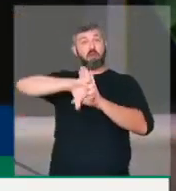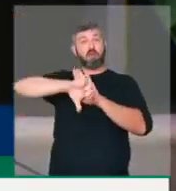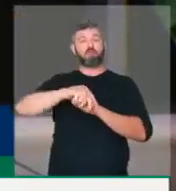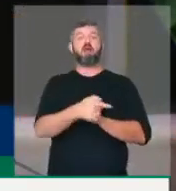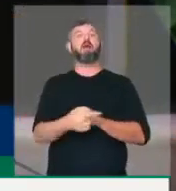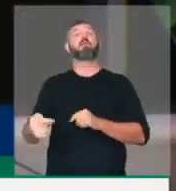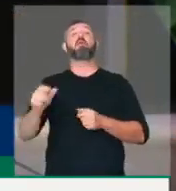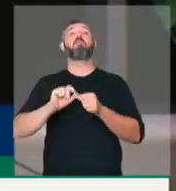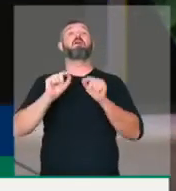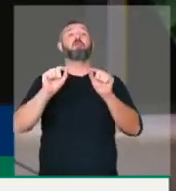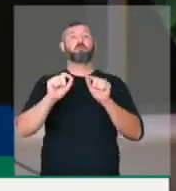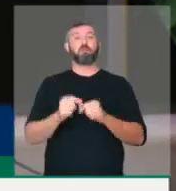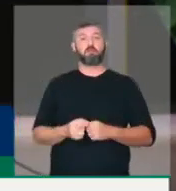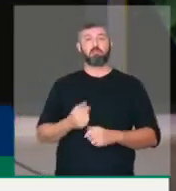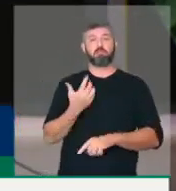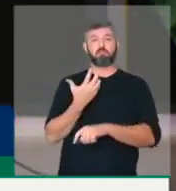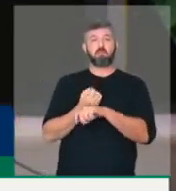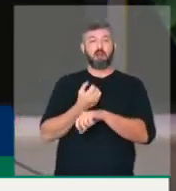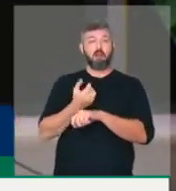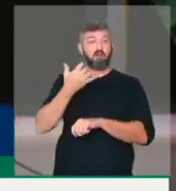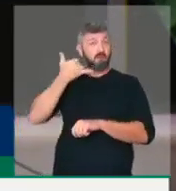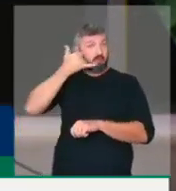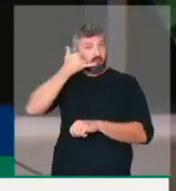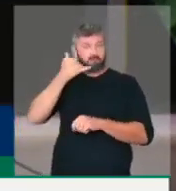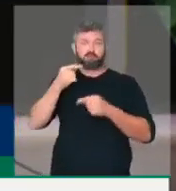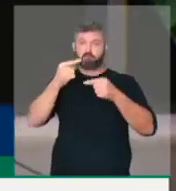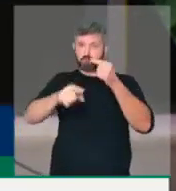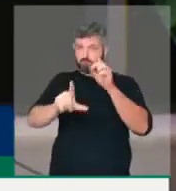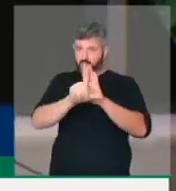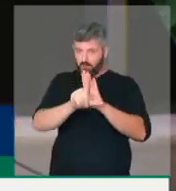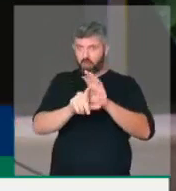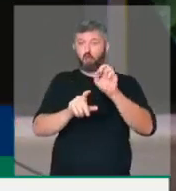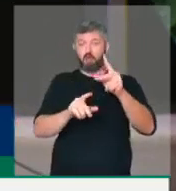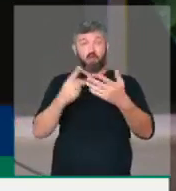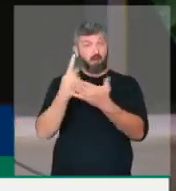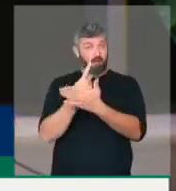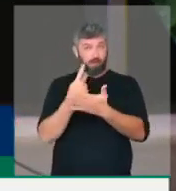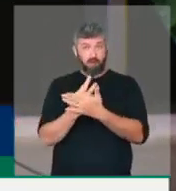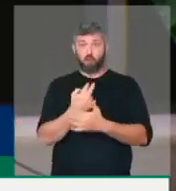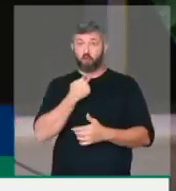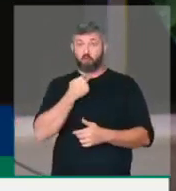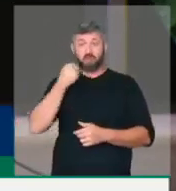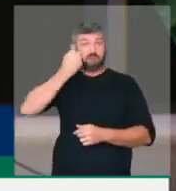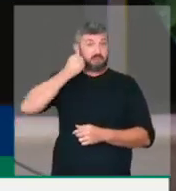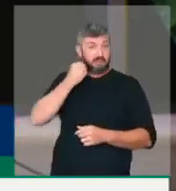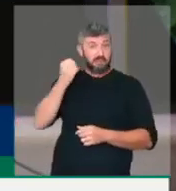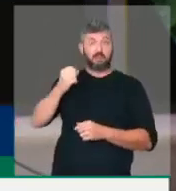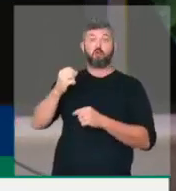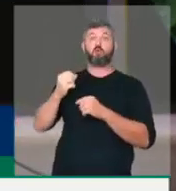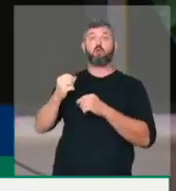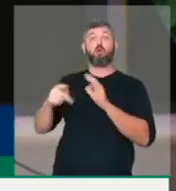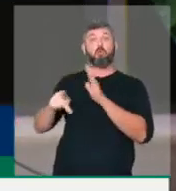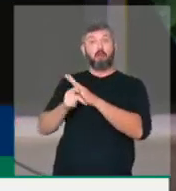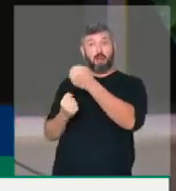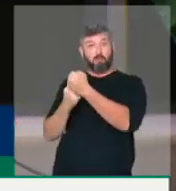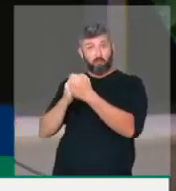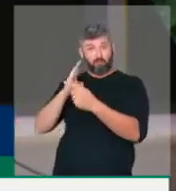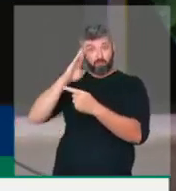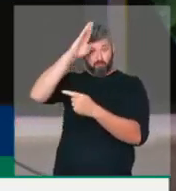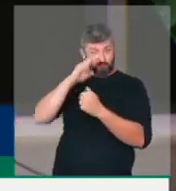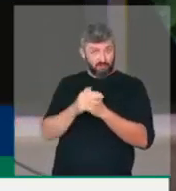semana? Numa gravação, diga-se passagem, ilegal e indevida, feita por um senador da sua base, é bom